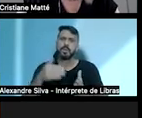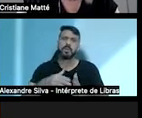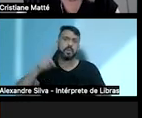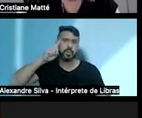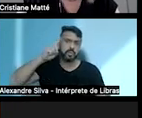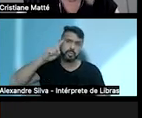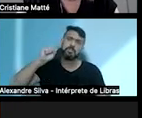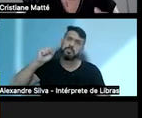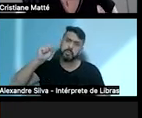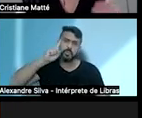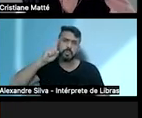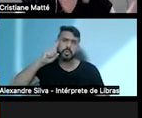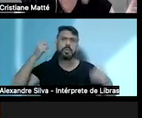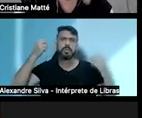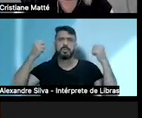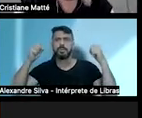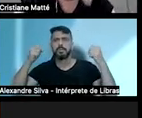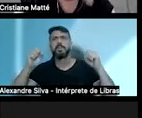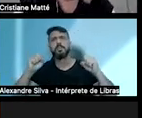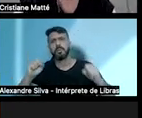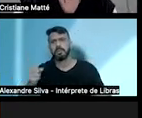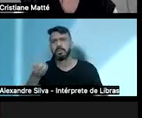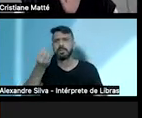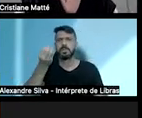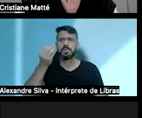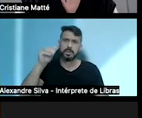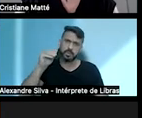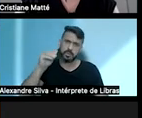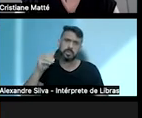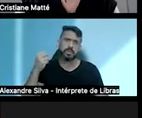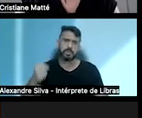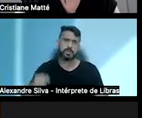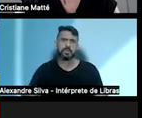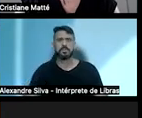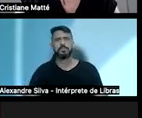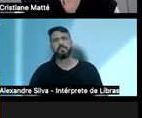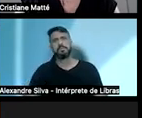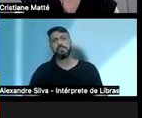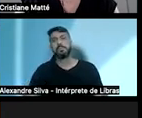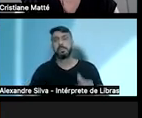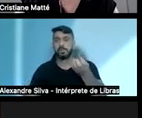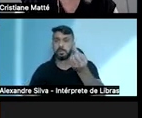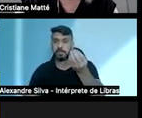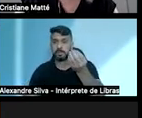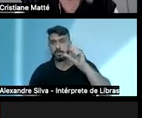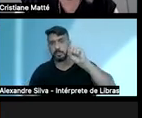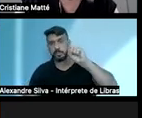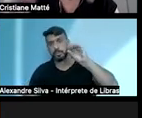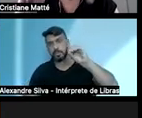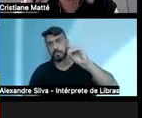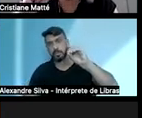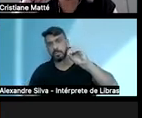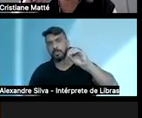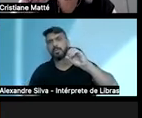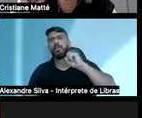diariamente. Ela pode fazer todos os dias até 60 minutos de exercício por dia. De 60% a 80% da frequência cardíaca